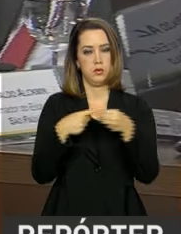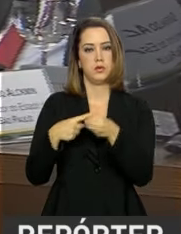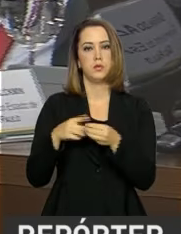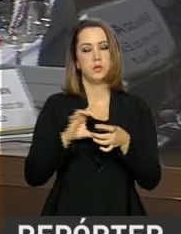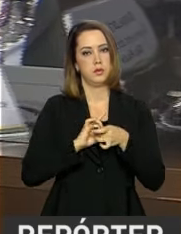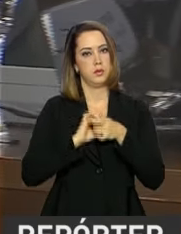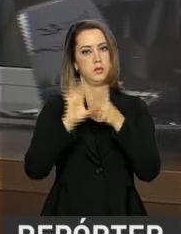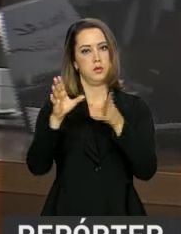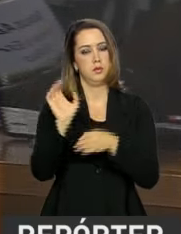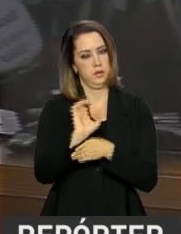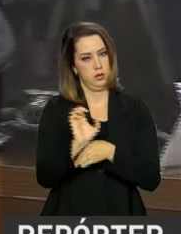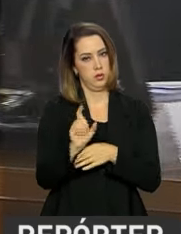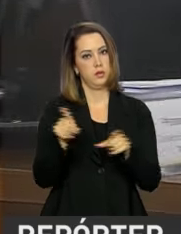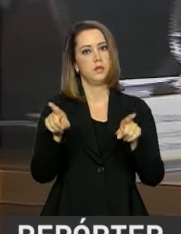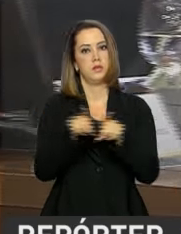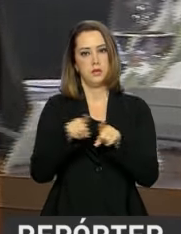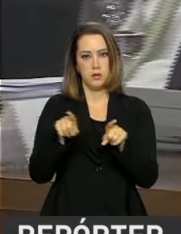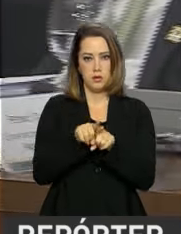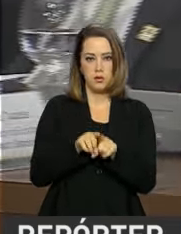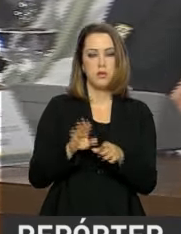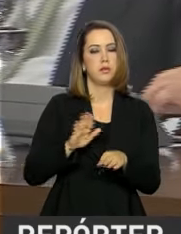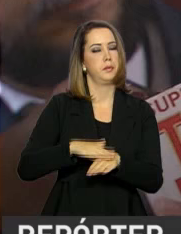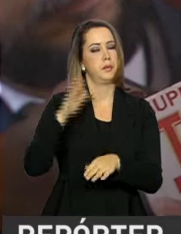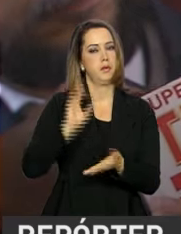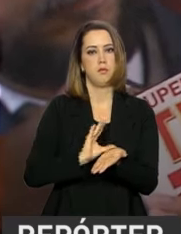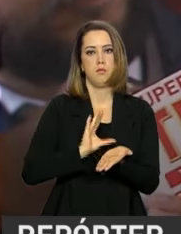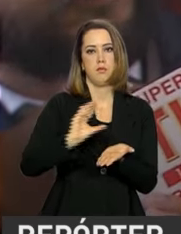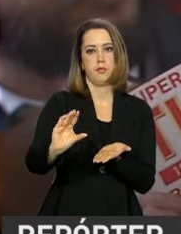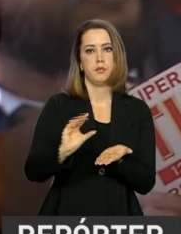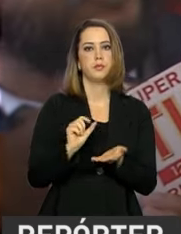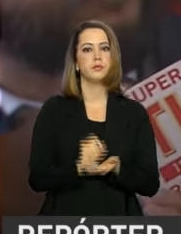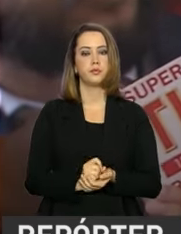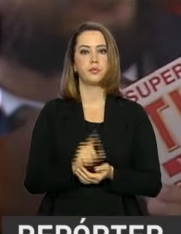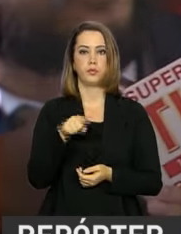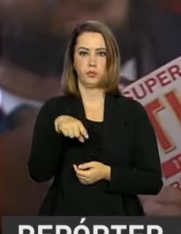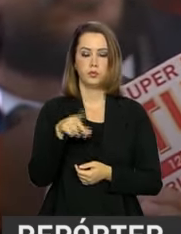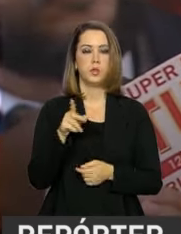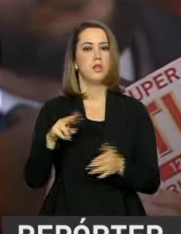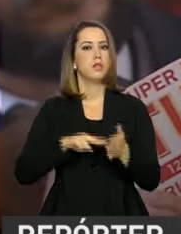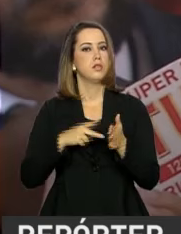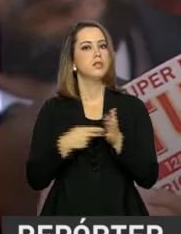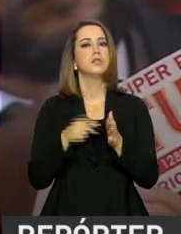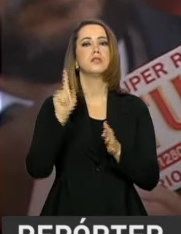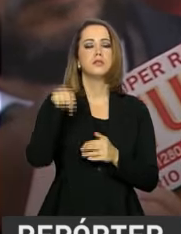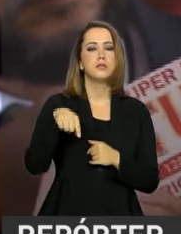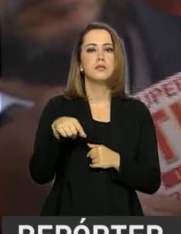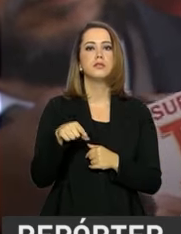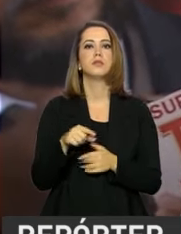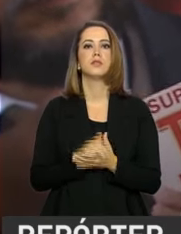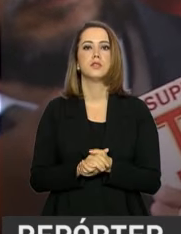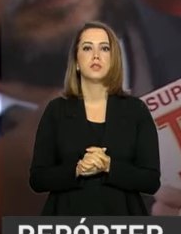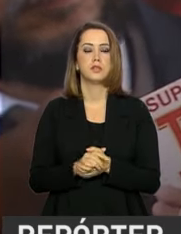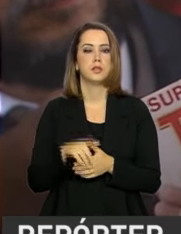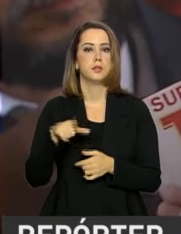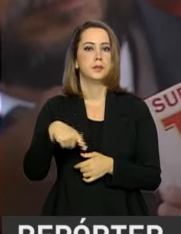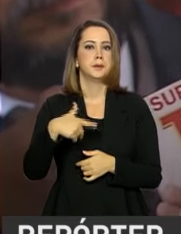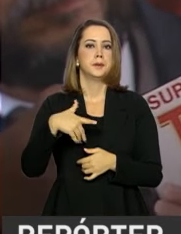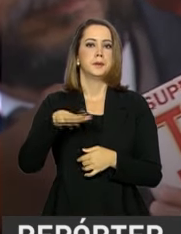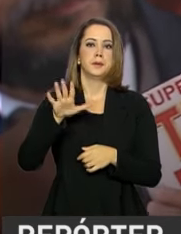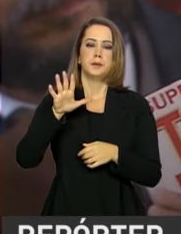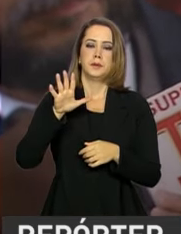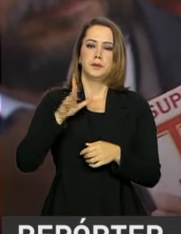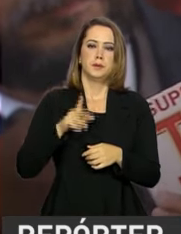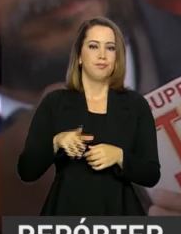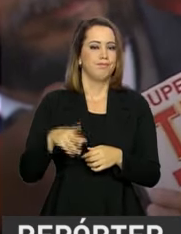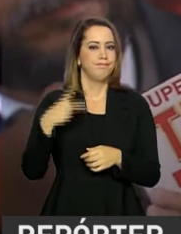e, em consequência, maiores recursos. Isso significará, sem dúvida, um alívio para os